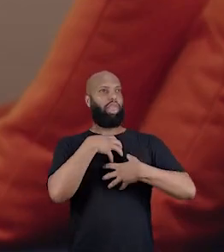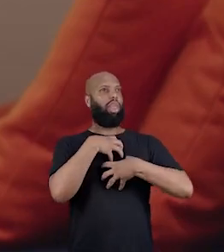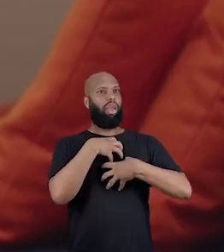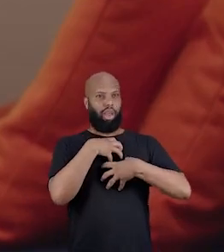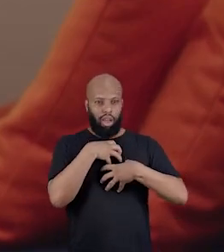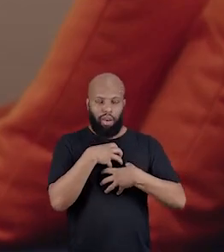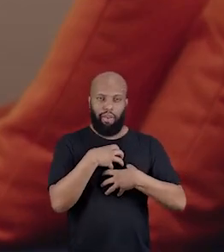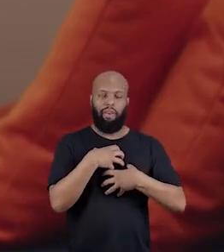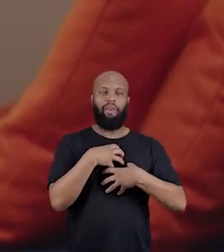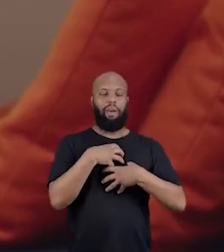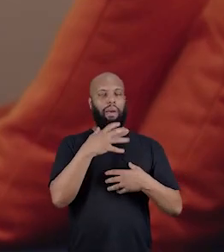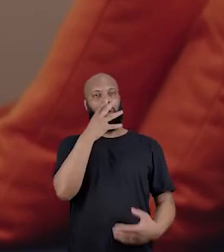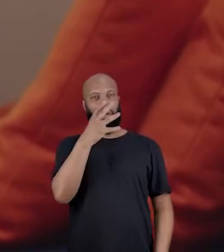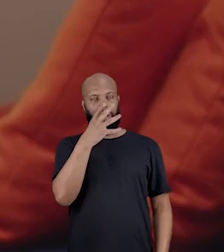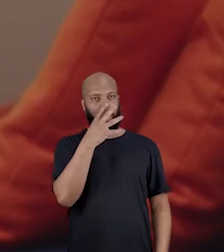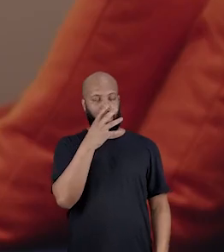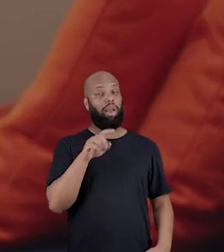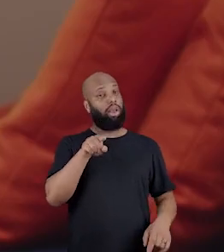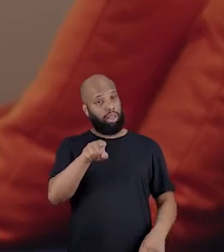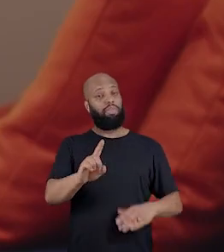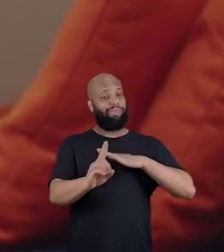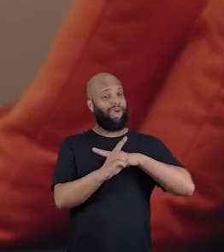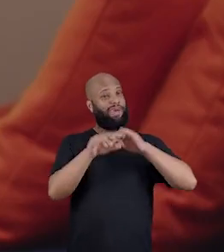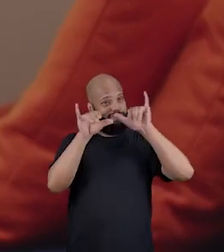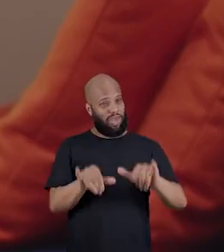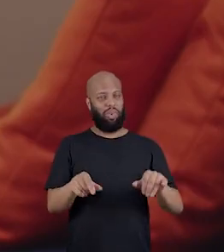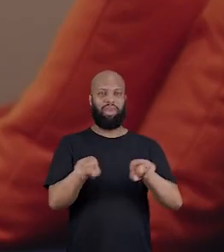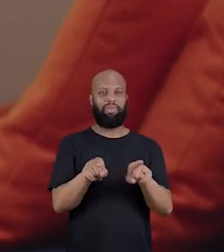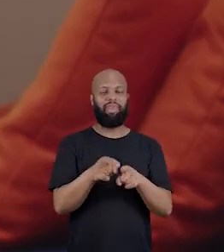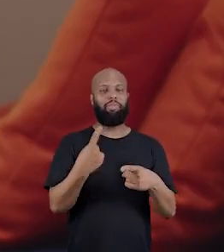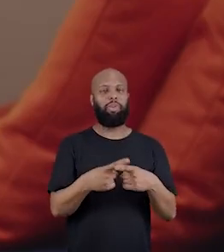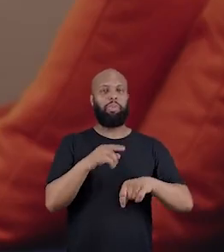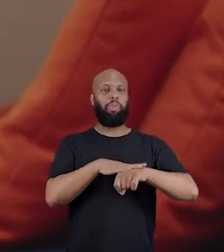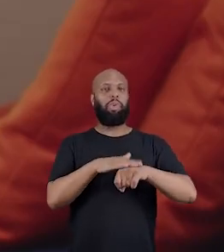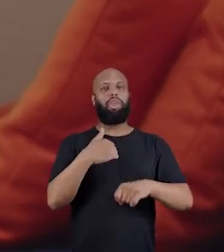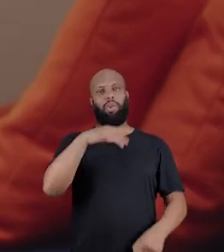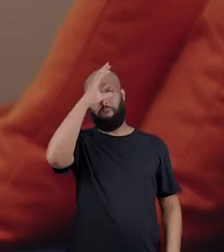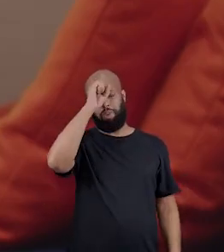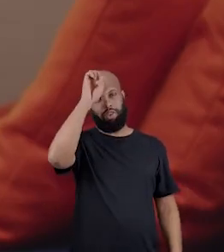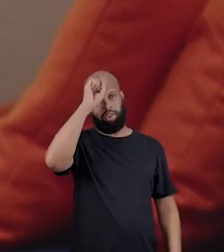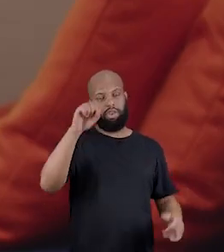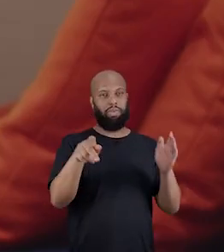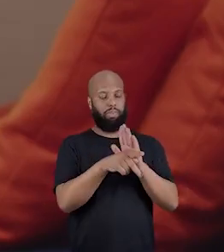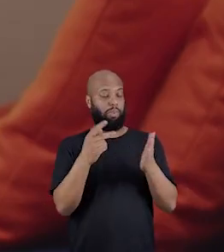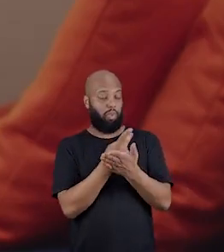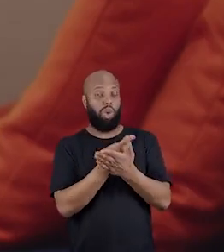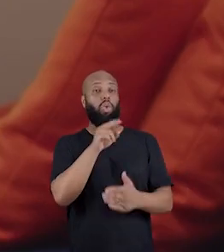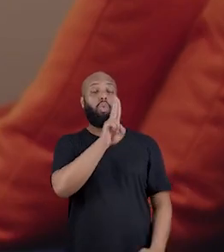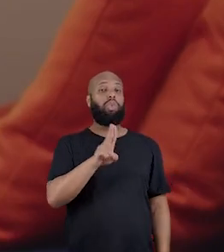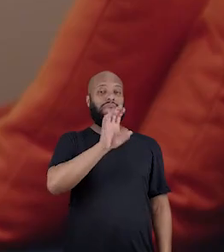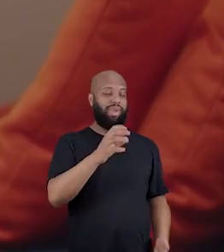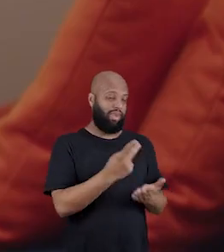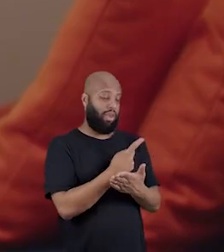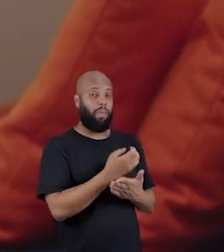cliente na solução e deu até mais. E, eventualmente, a gente até fidelizou mais o cliente por conta do momento que eu aprendi com o erro e usei esse